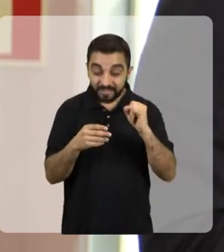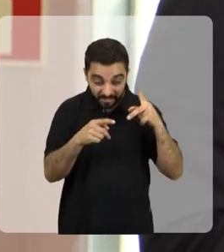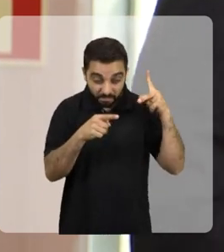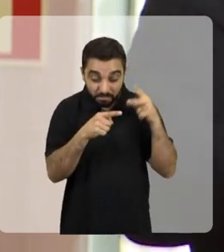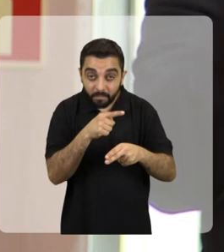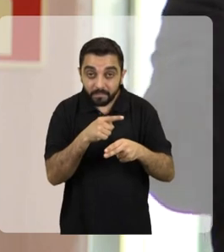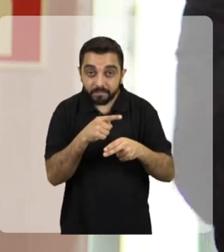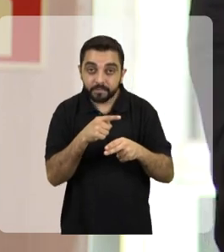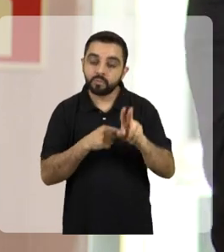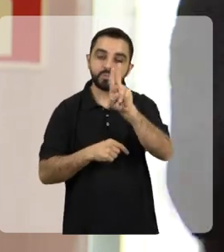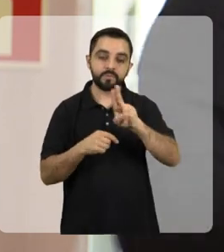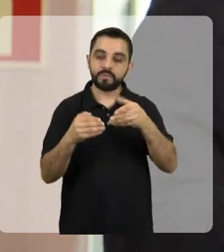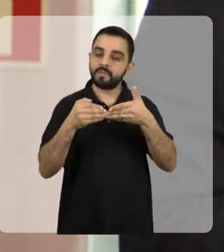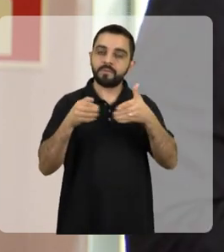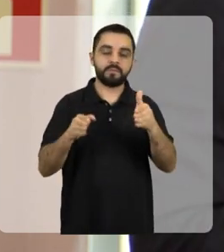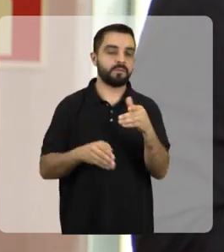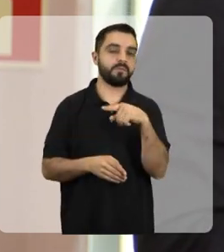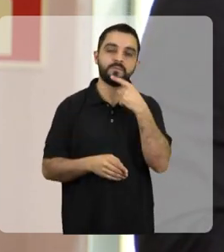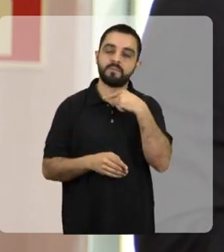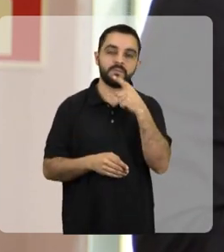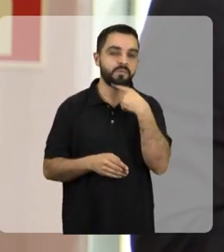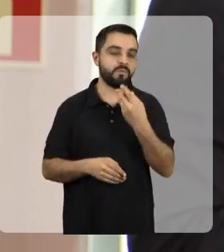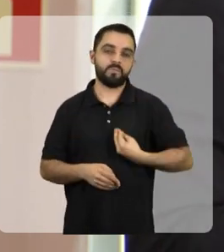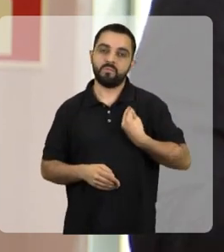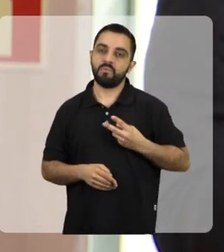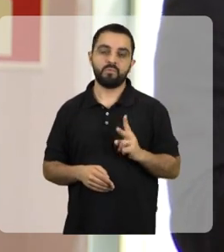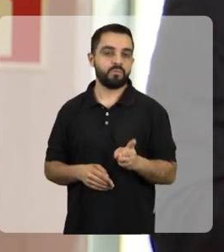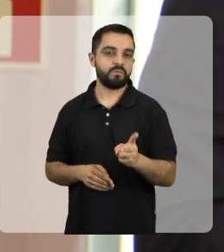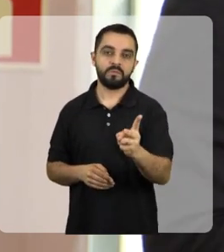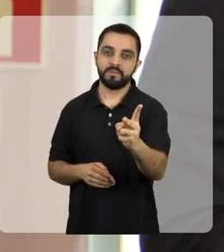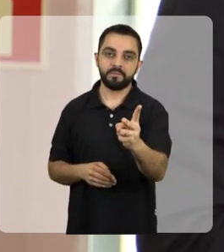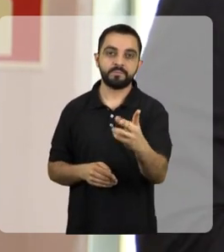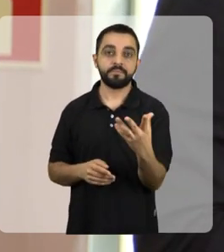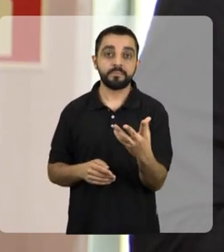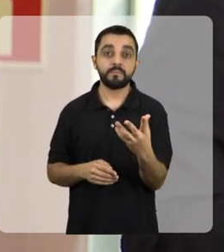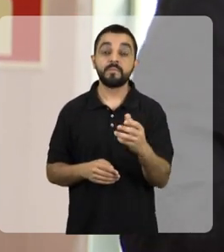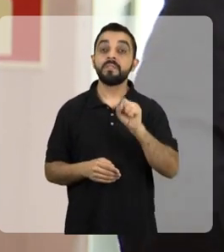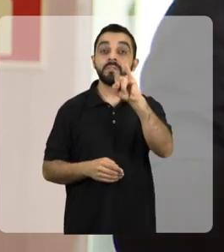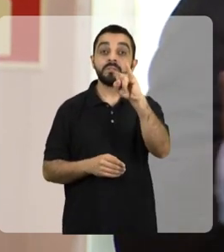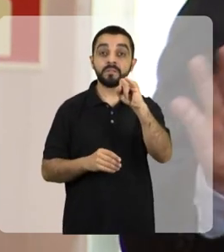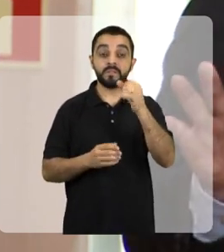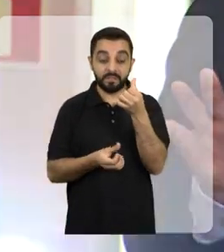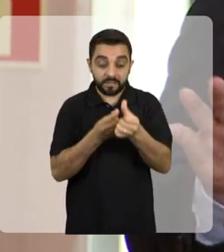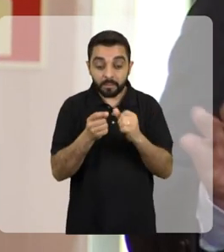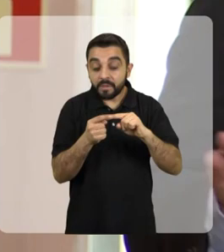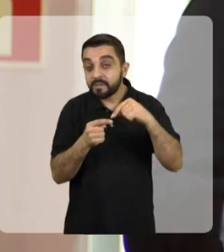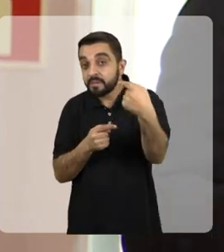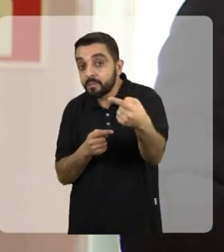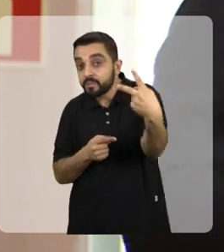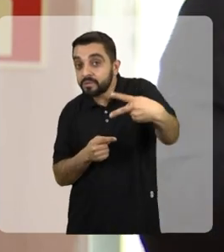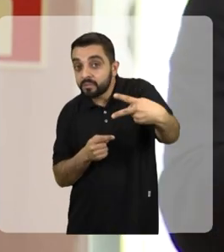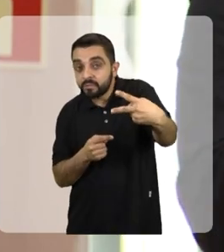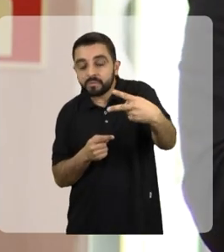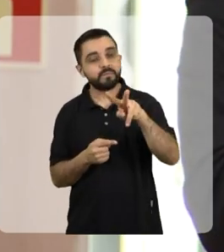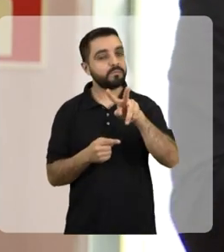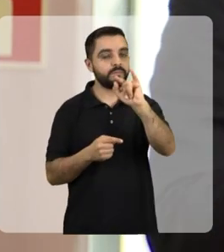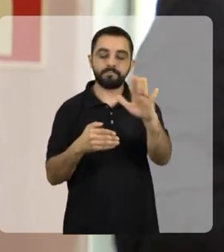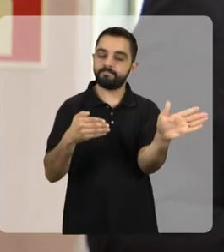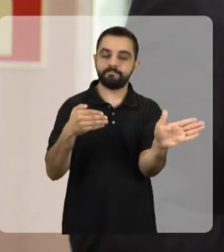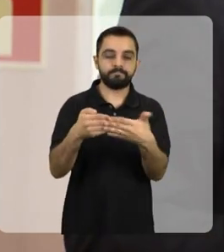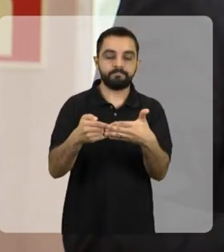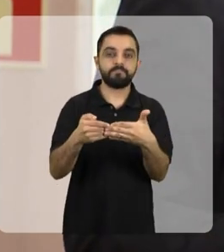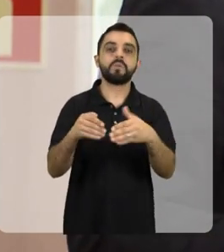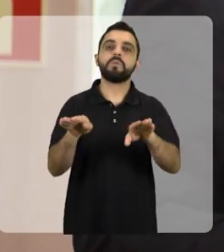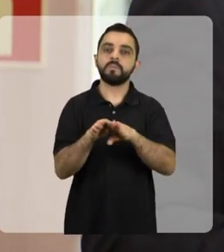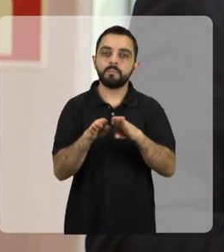da universidade e irá inviabilizar o funcionamento da universidade a partir do segundo semestre. Aliás, não só da nossa universidade, mas da